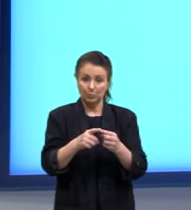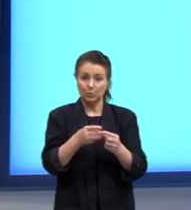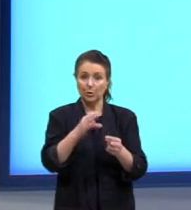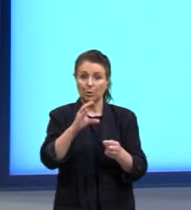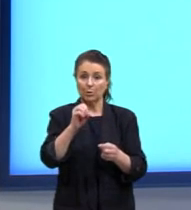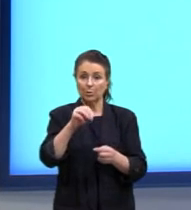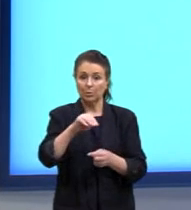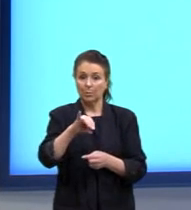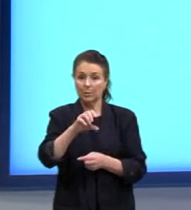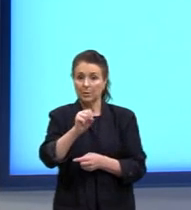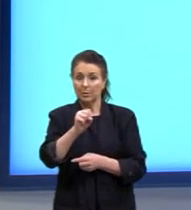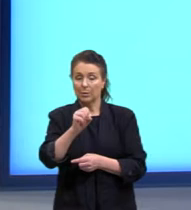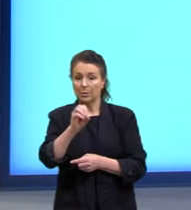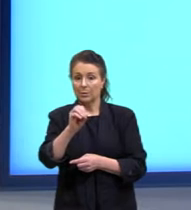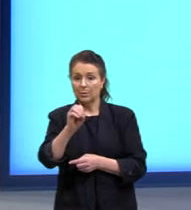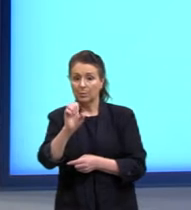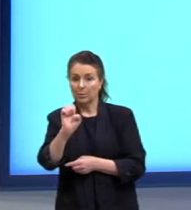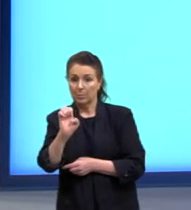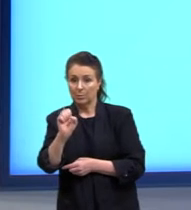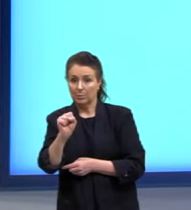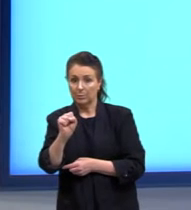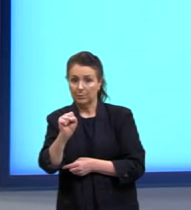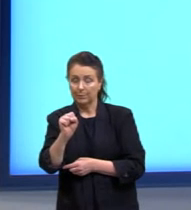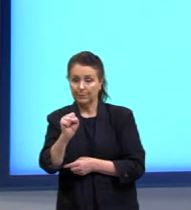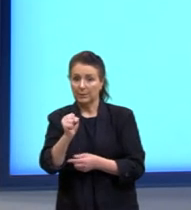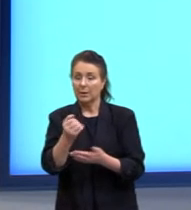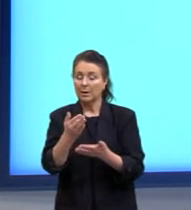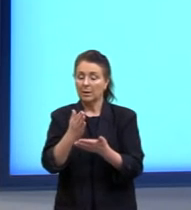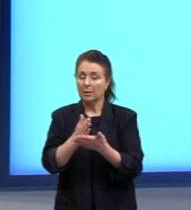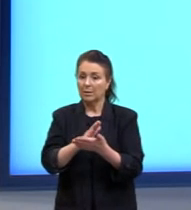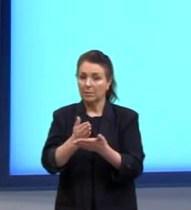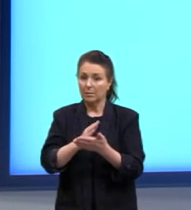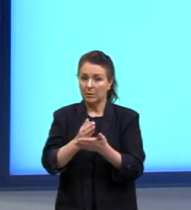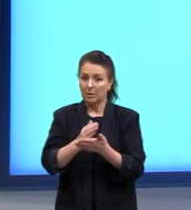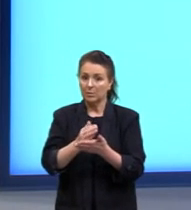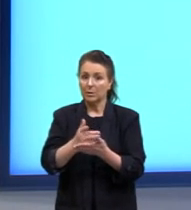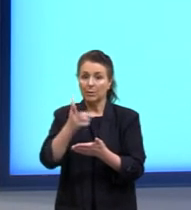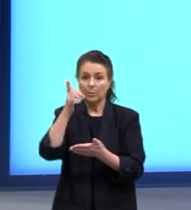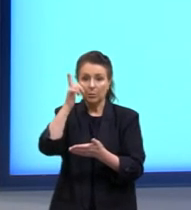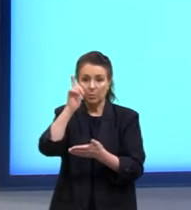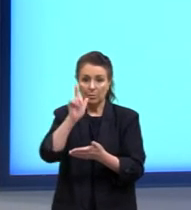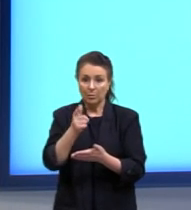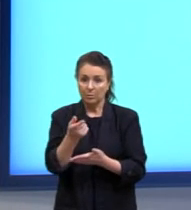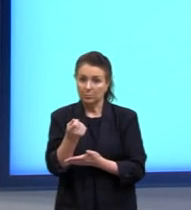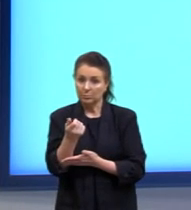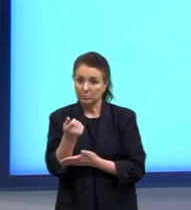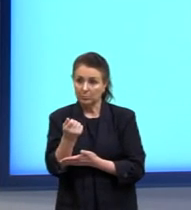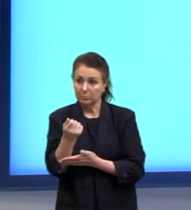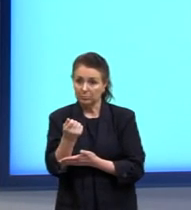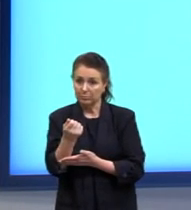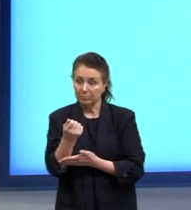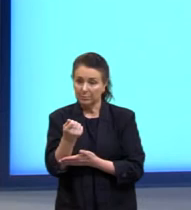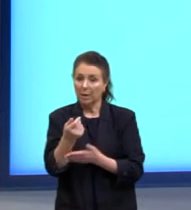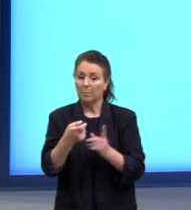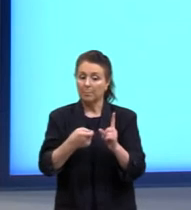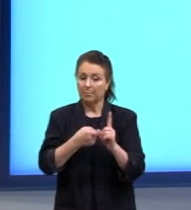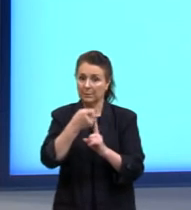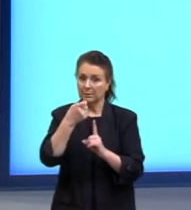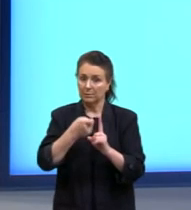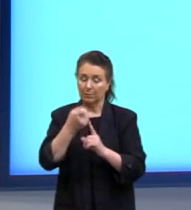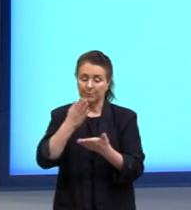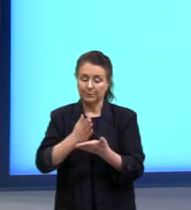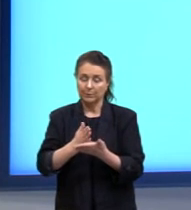em relação a média de faturamento mensal E aí nós teríamos alguns intervalos para a média então